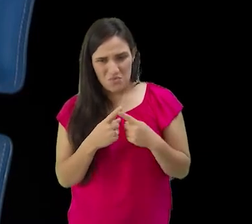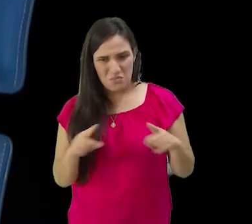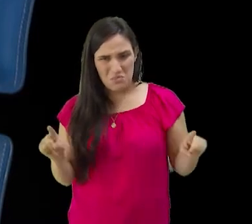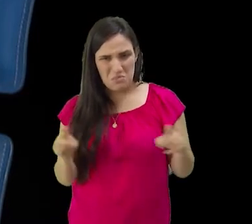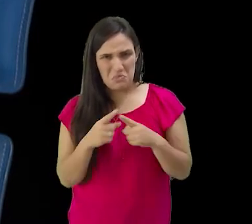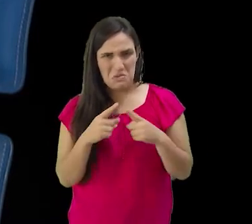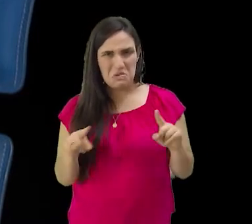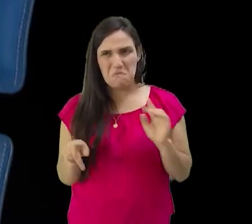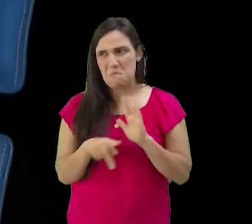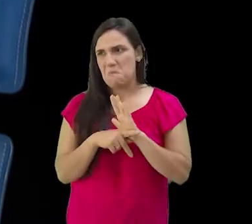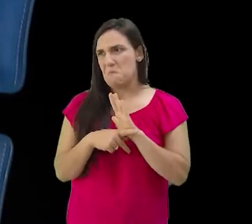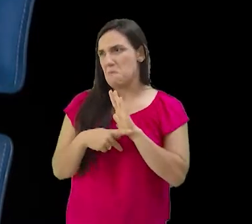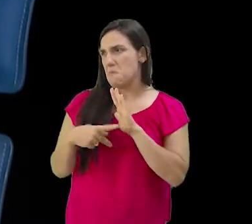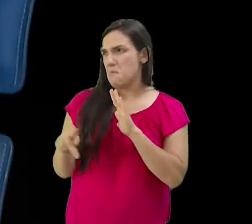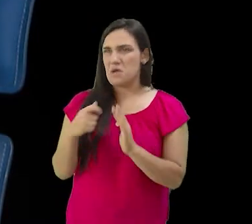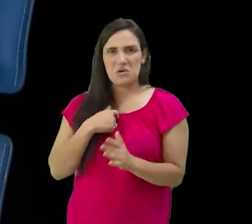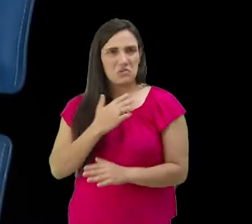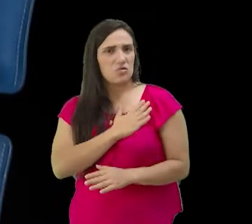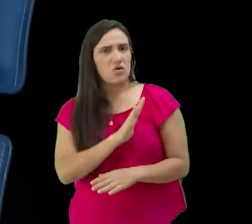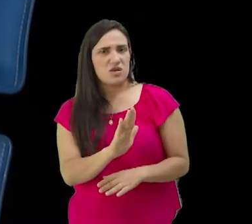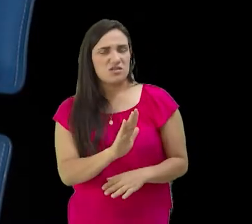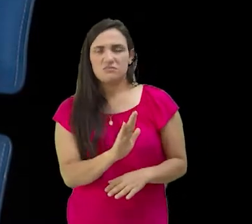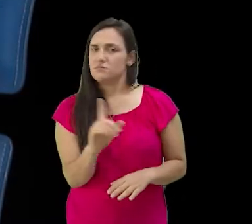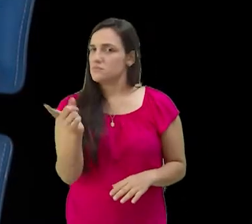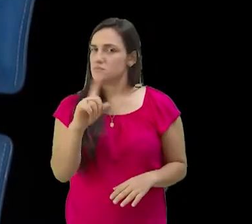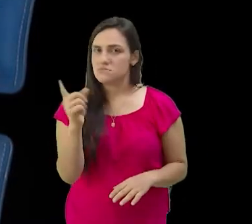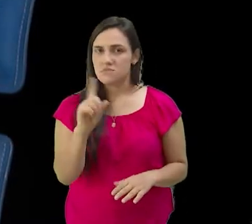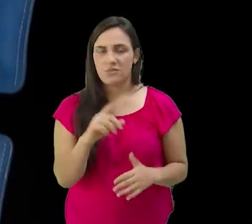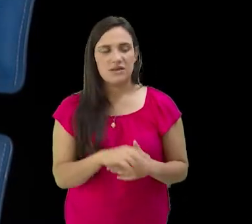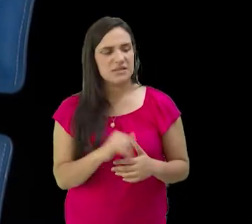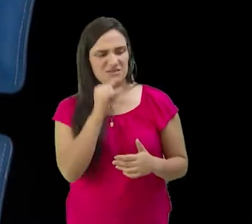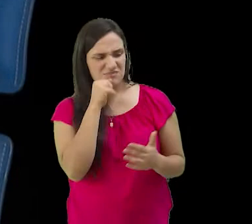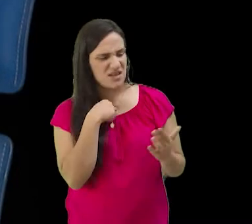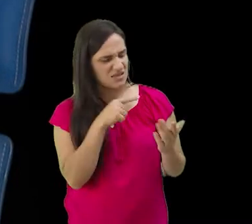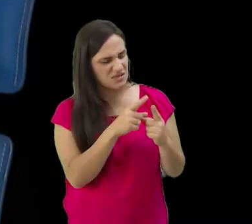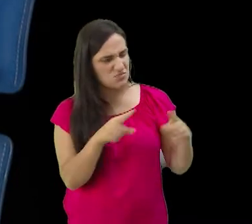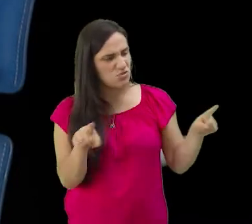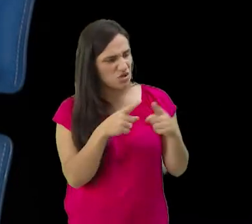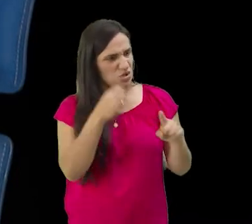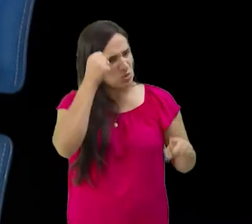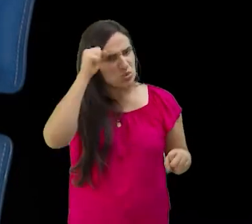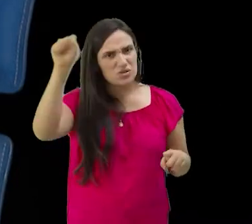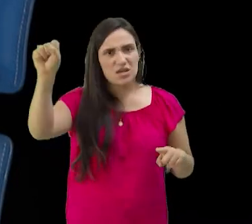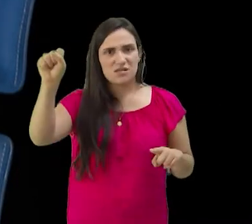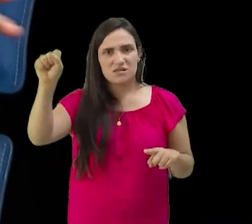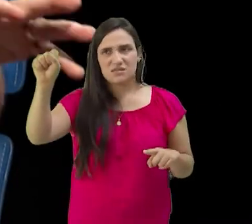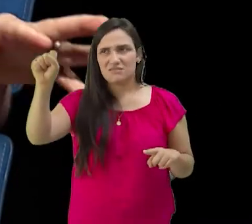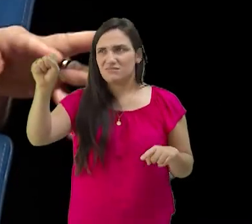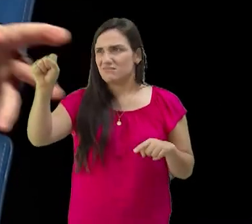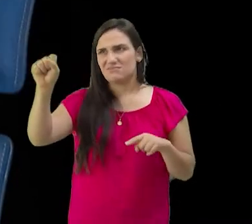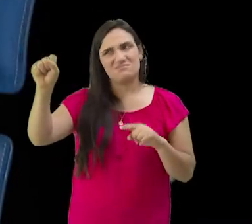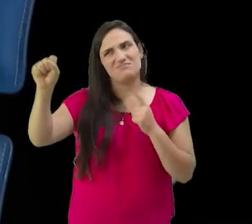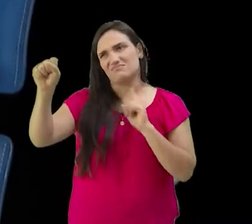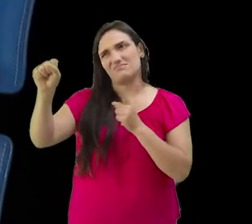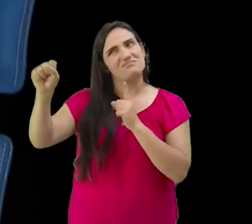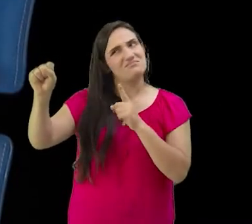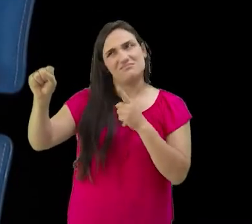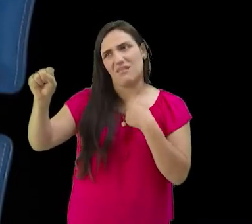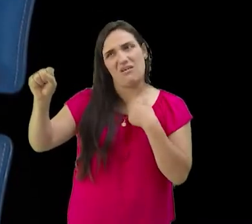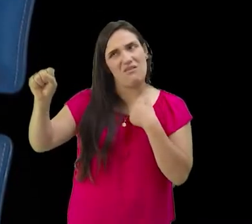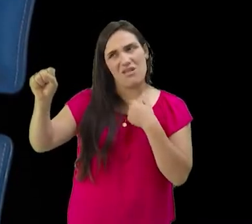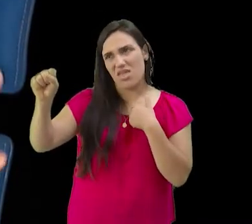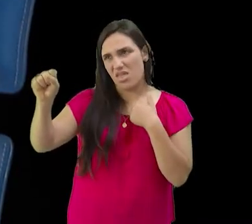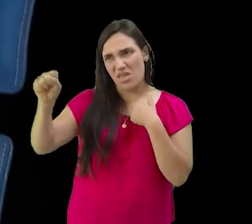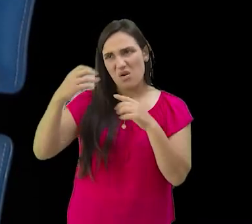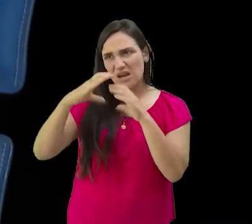boteco uma música por modismo que eu não gostasse. Por exemplo, não, tira essa música aqui porque está fazendo sucesso, mas eu